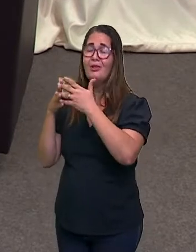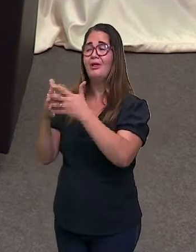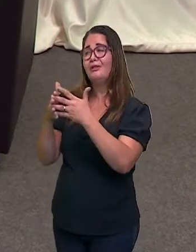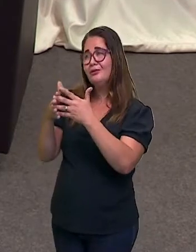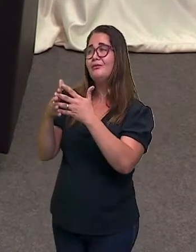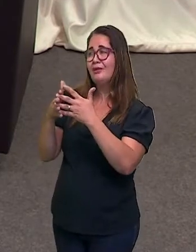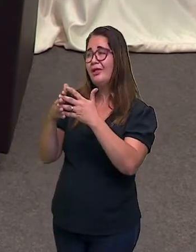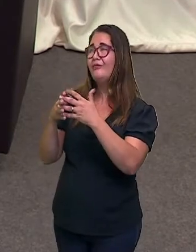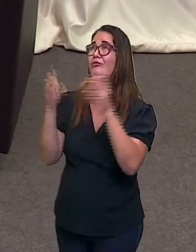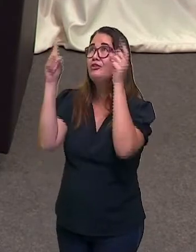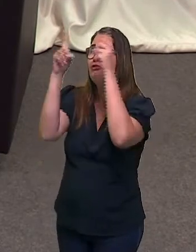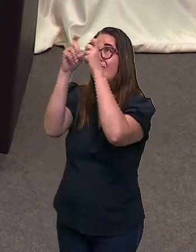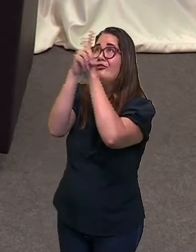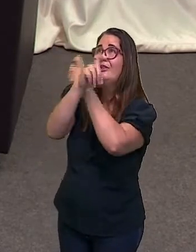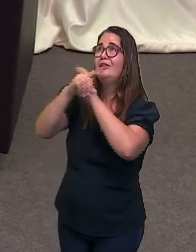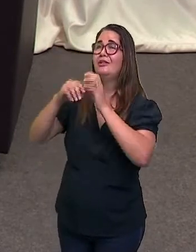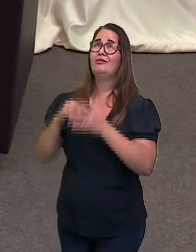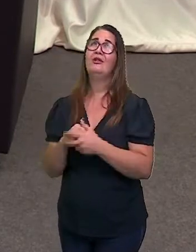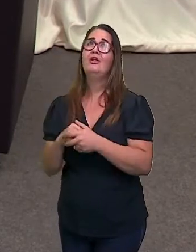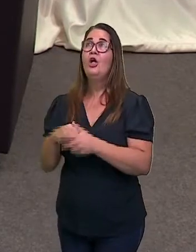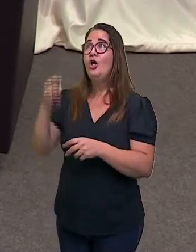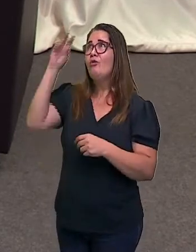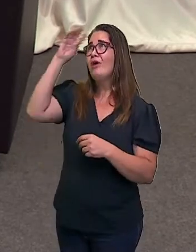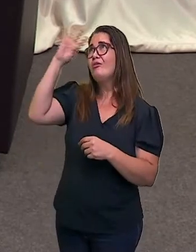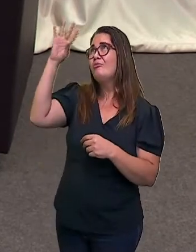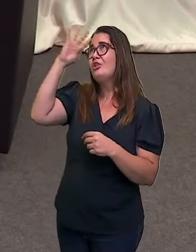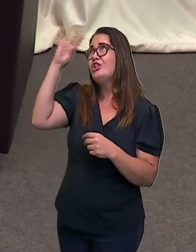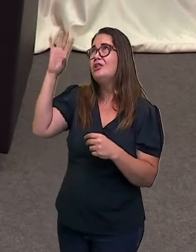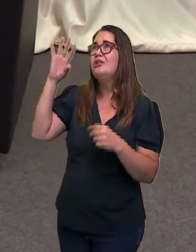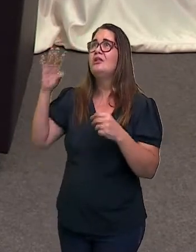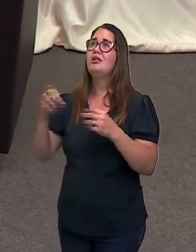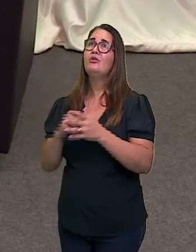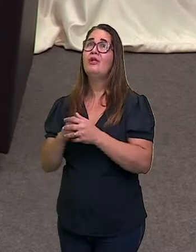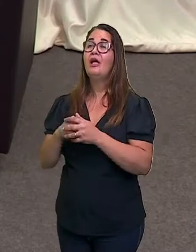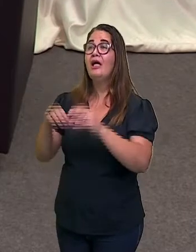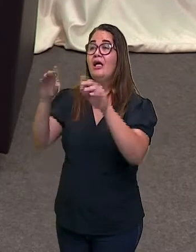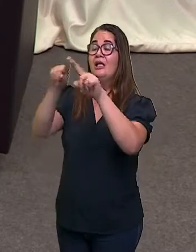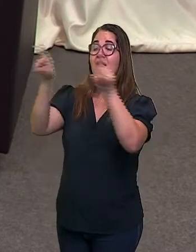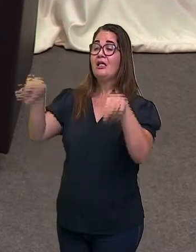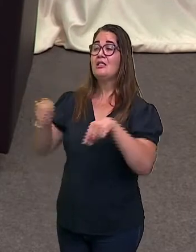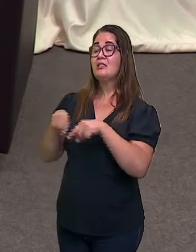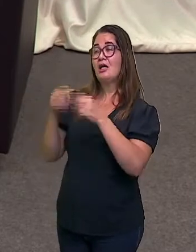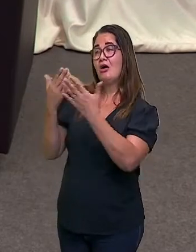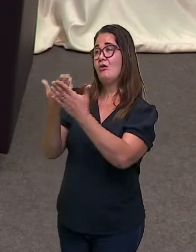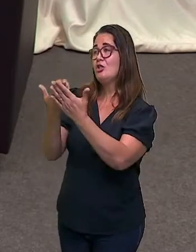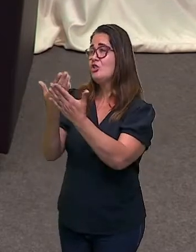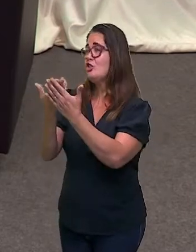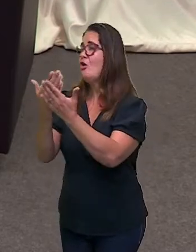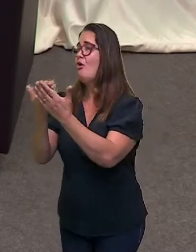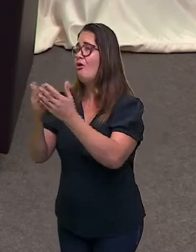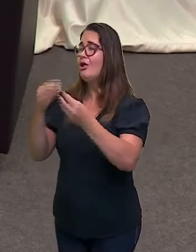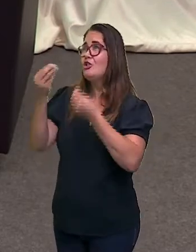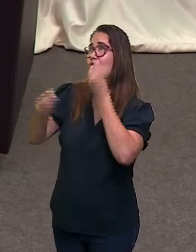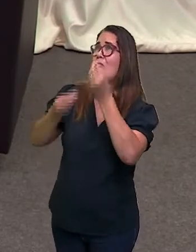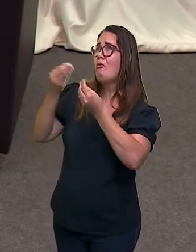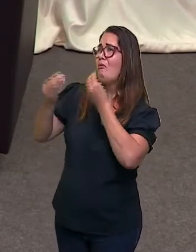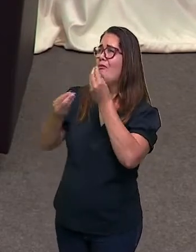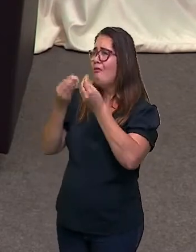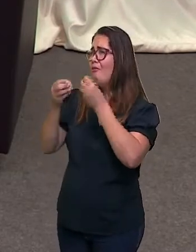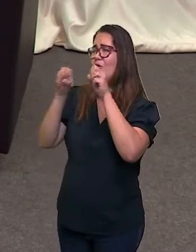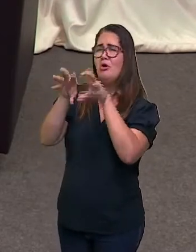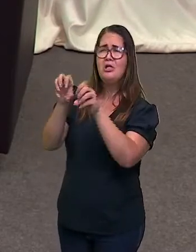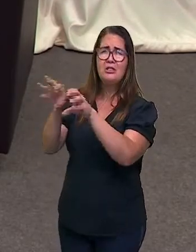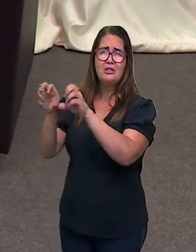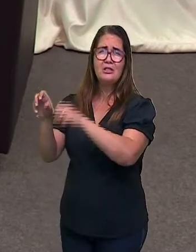o corpo a corpo, com os alunos, a leitura, a interpretação através do olhar,